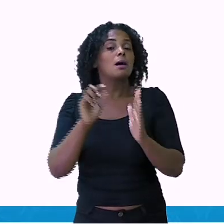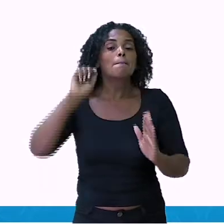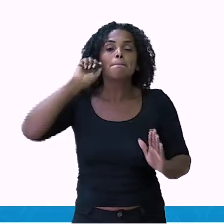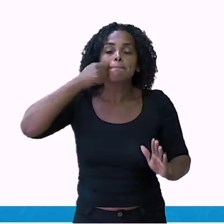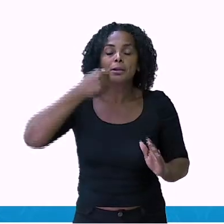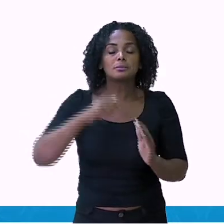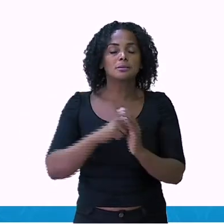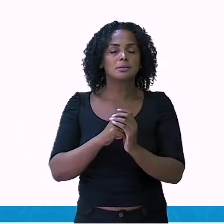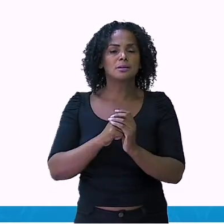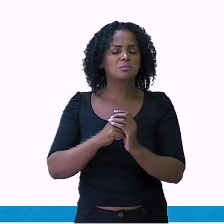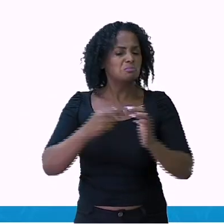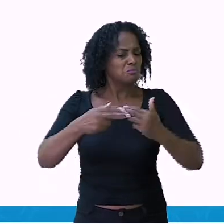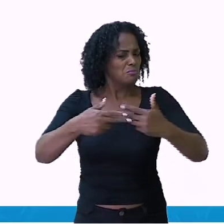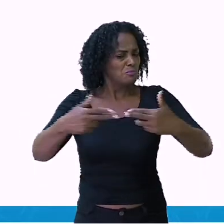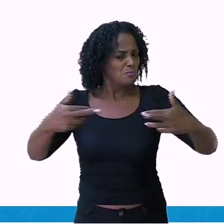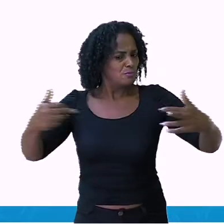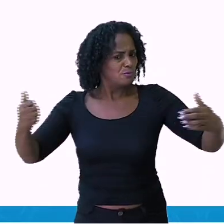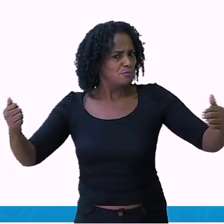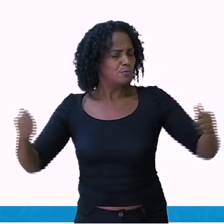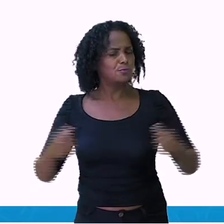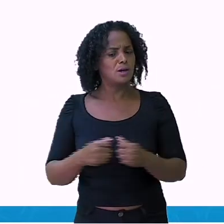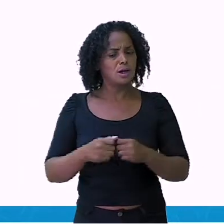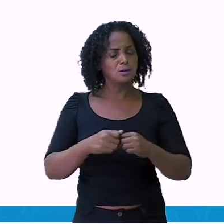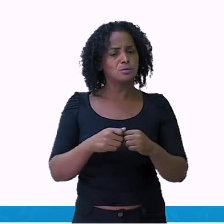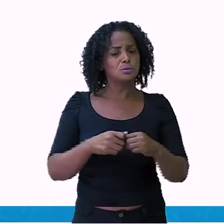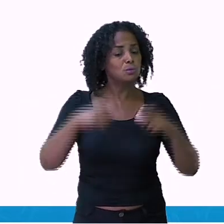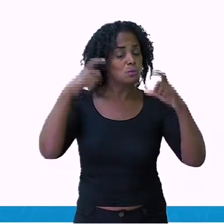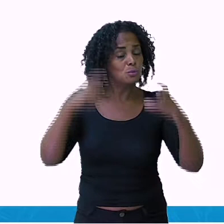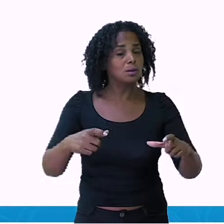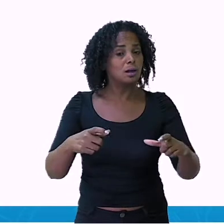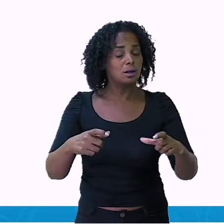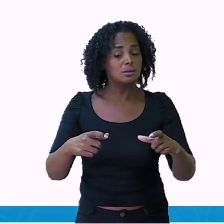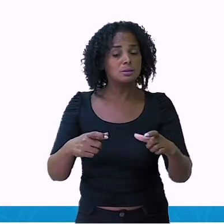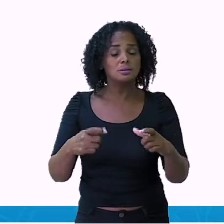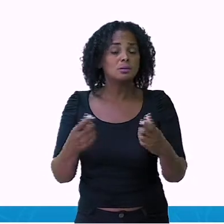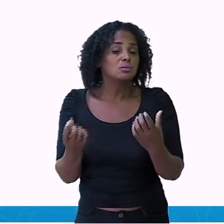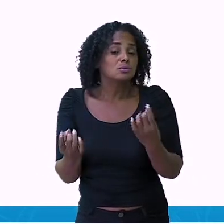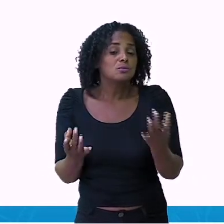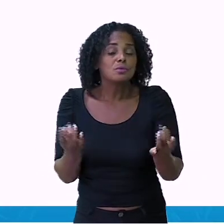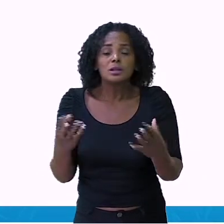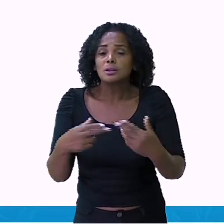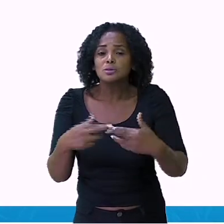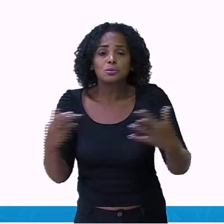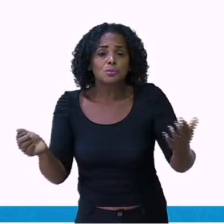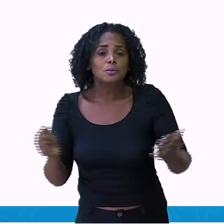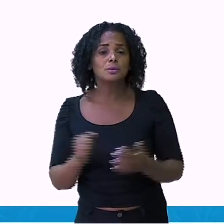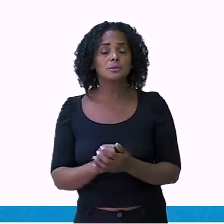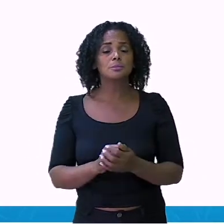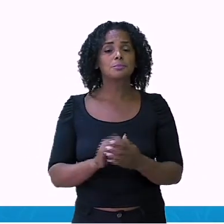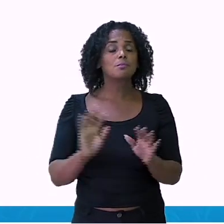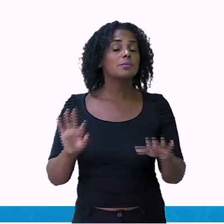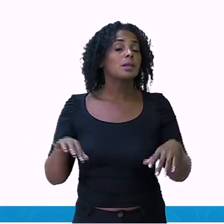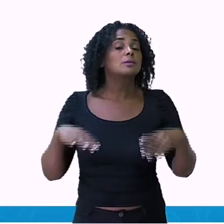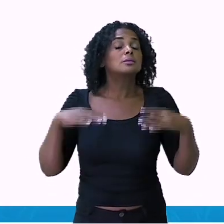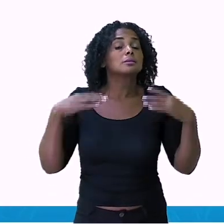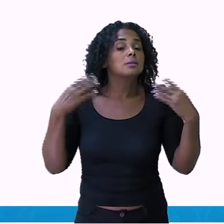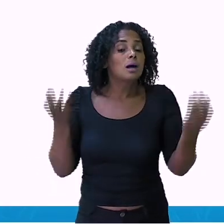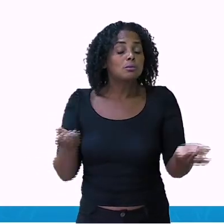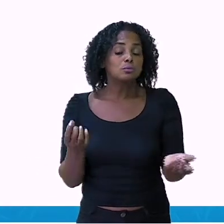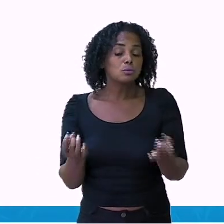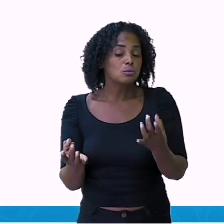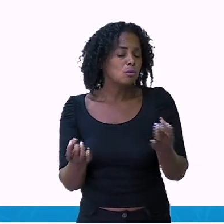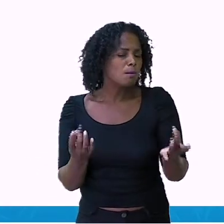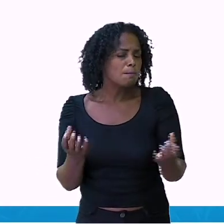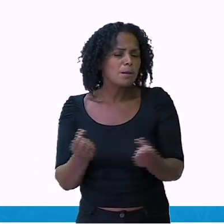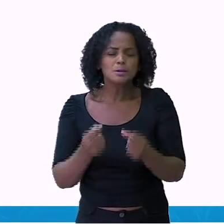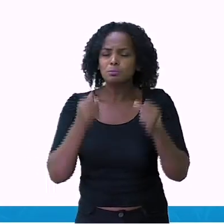tantos pontos de comércio que a gente tem, que a gente possa buscar algum serviço. E aí esses comércios, ele pode ser tanto de